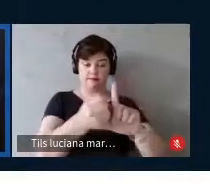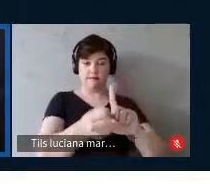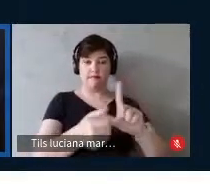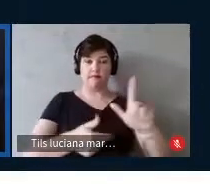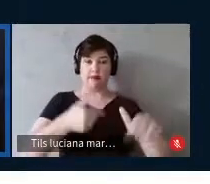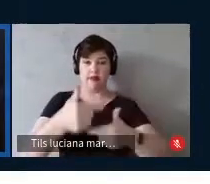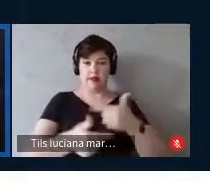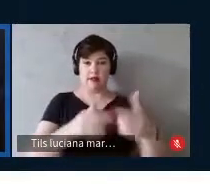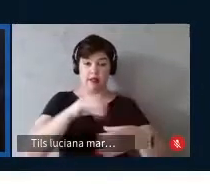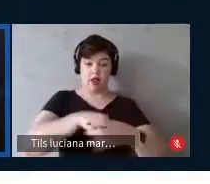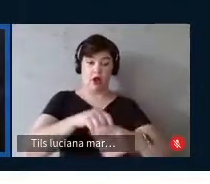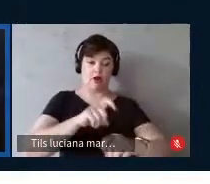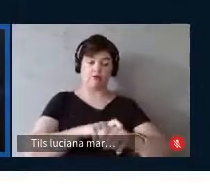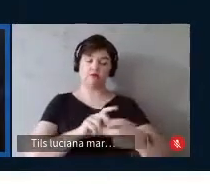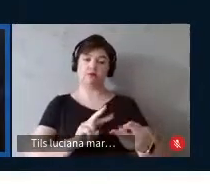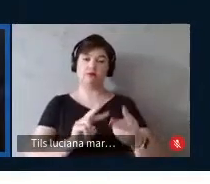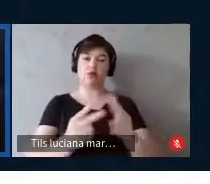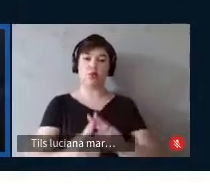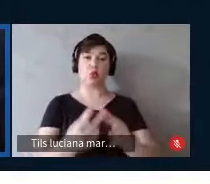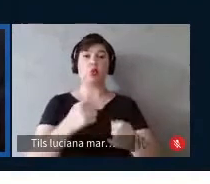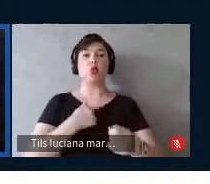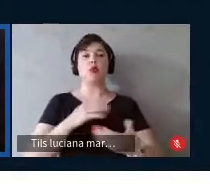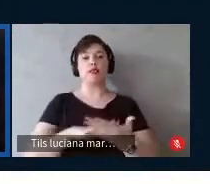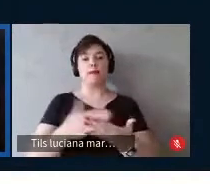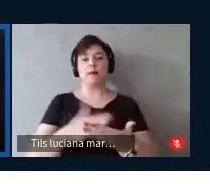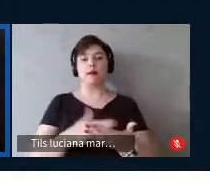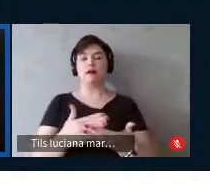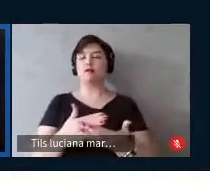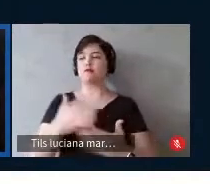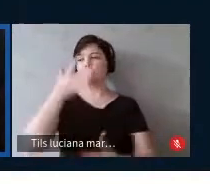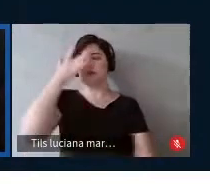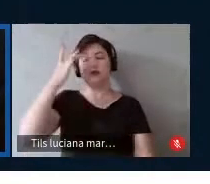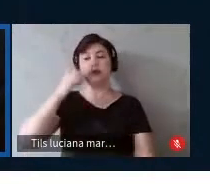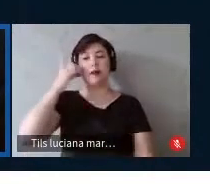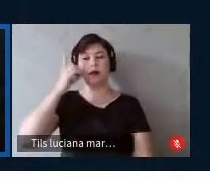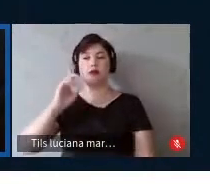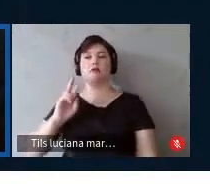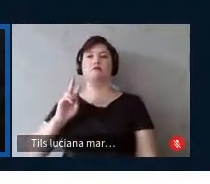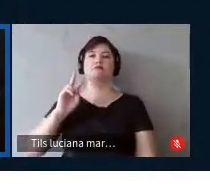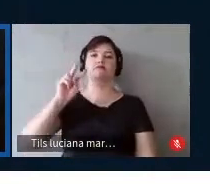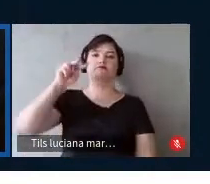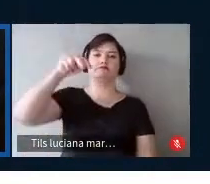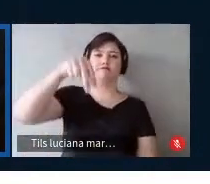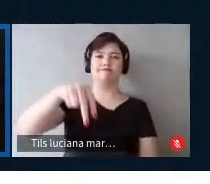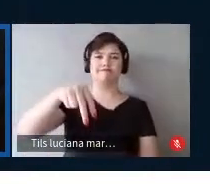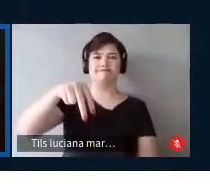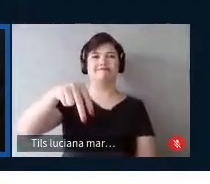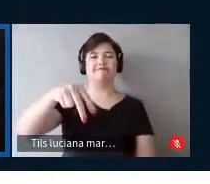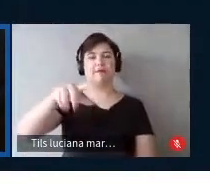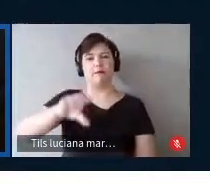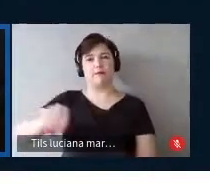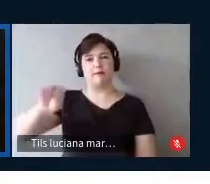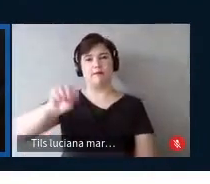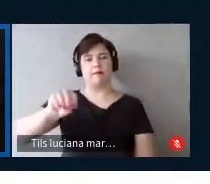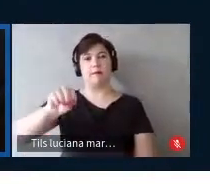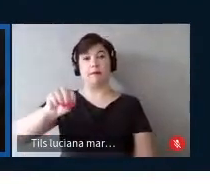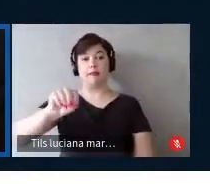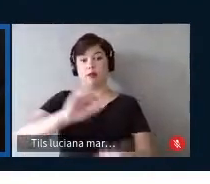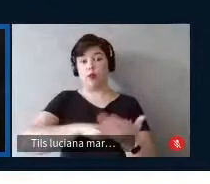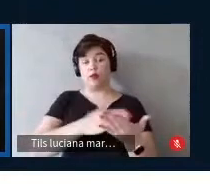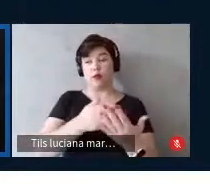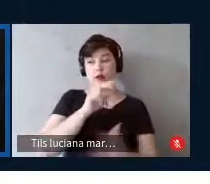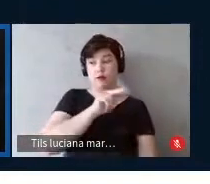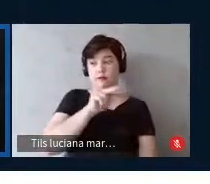no momento do turno de interpretação, um determinado parlamentar vai subir naquela tribuna. Quando o intérprete identifica quem